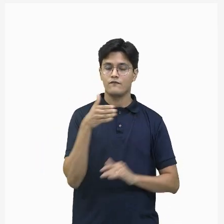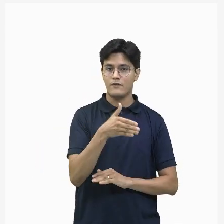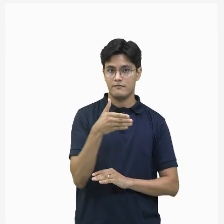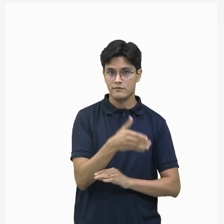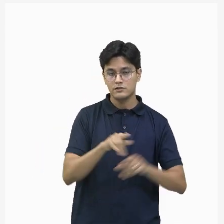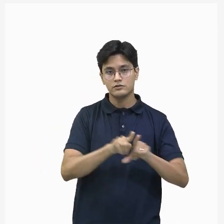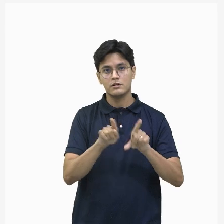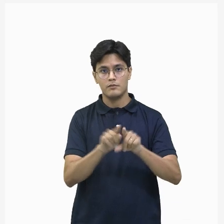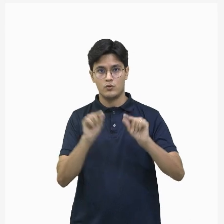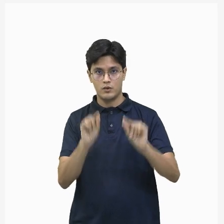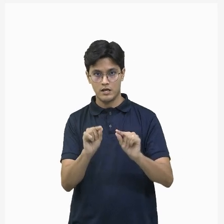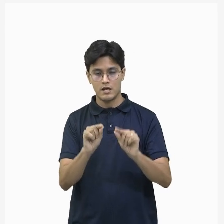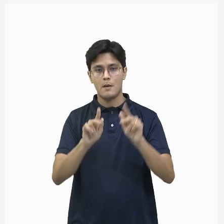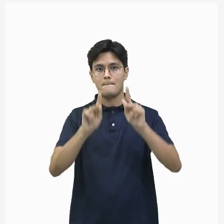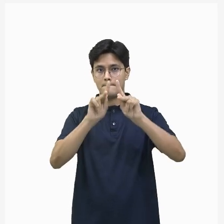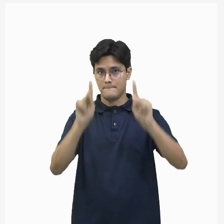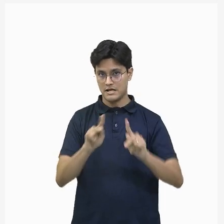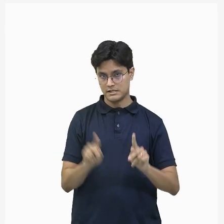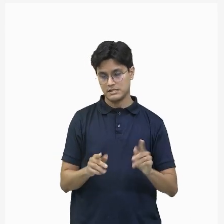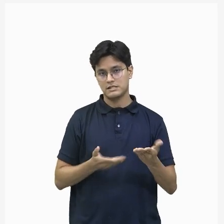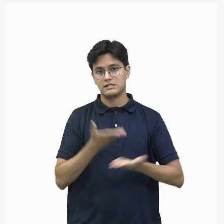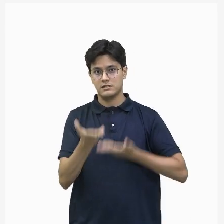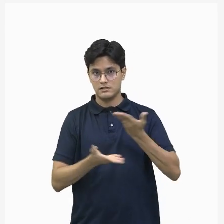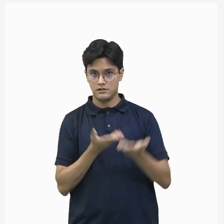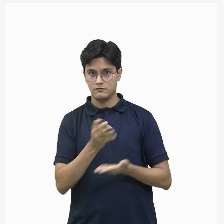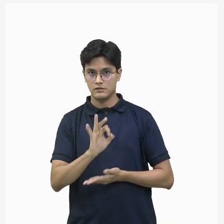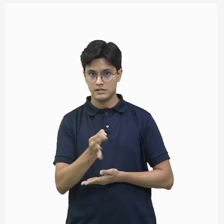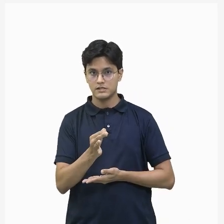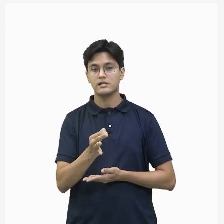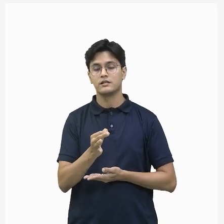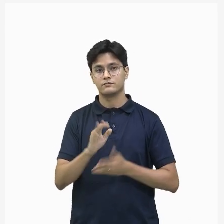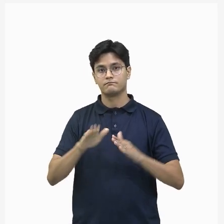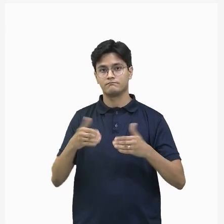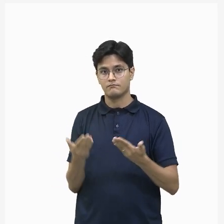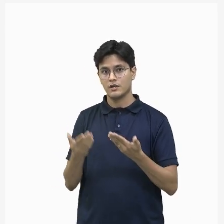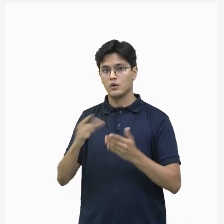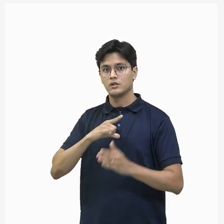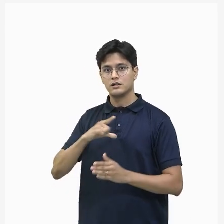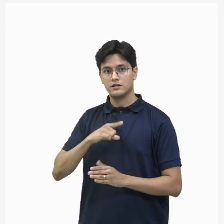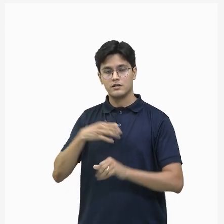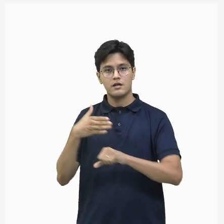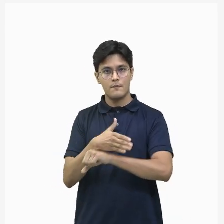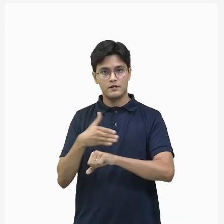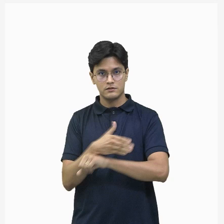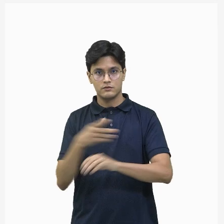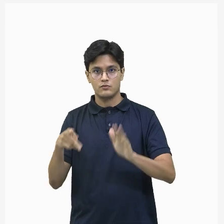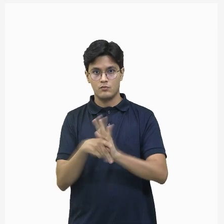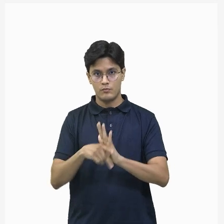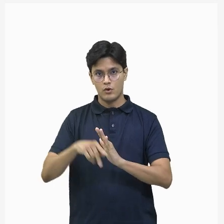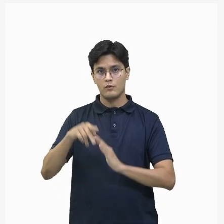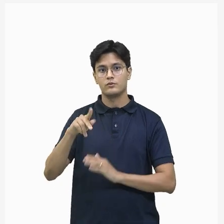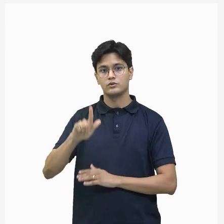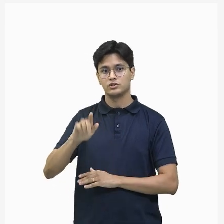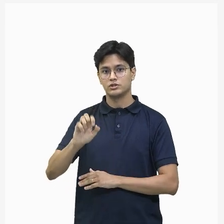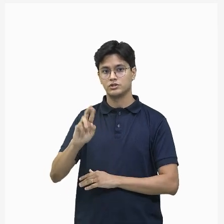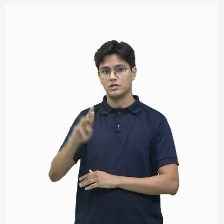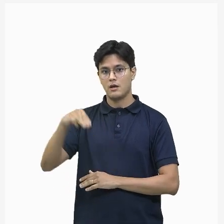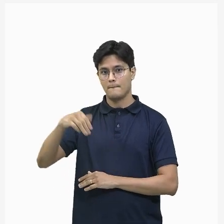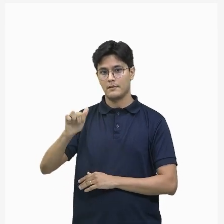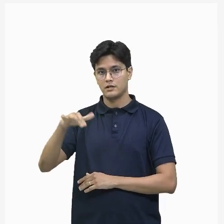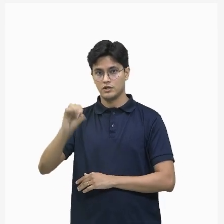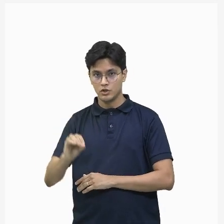nós temos a presença crescente de germanos no Império Romano do Ocidente. Devia-se mais